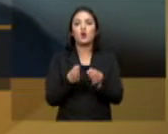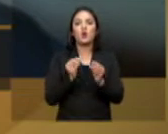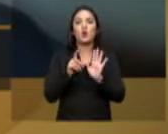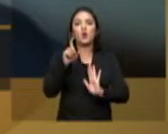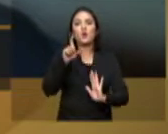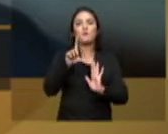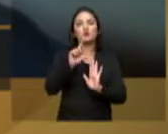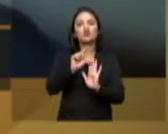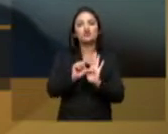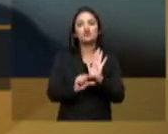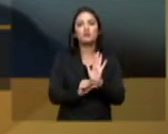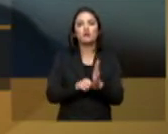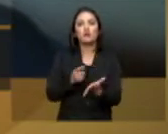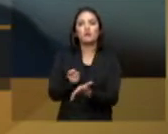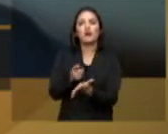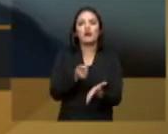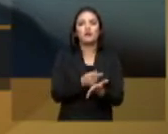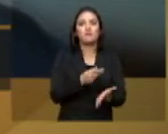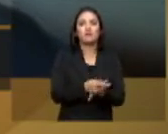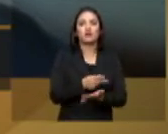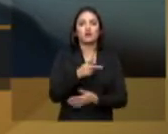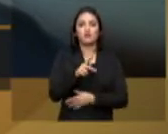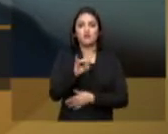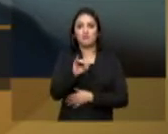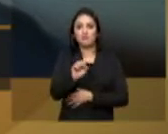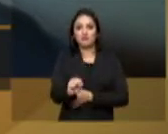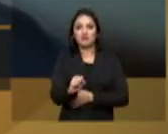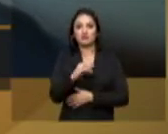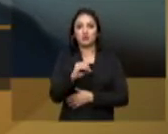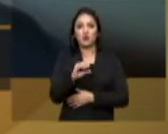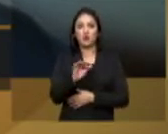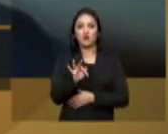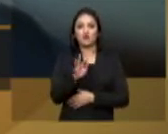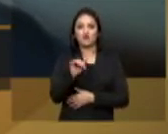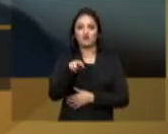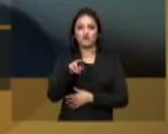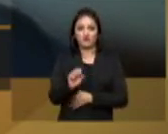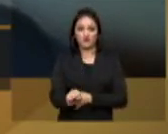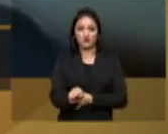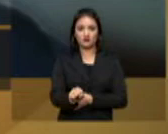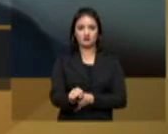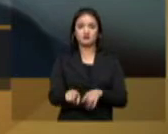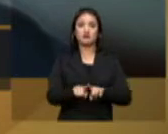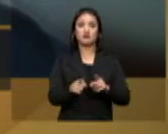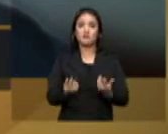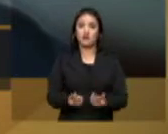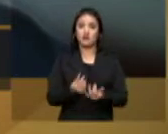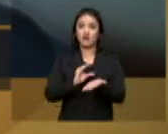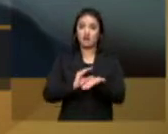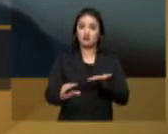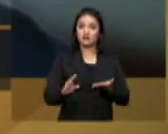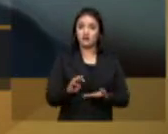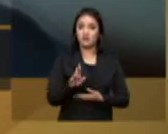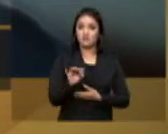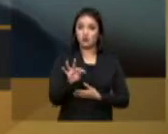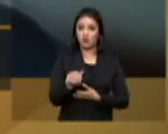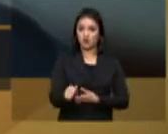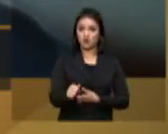para o PIS/PASEP e da COFINS, incidentes sobre a receita bruta oferida na venda de